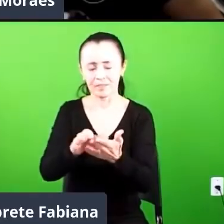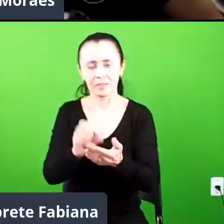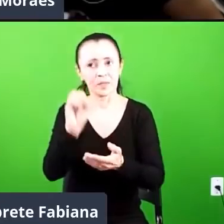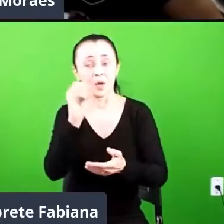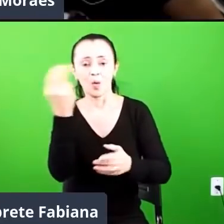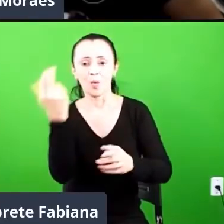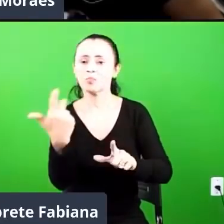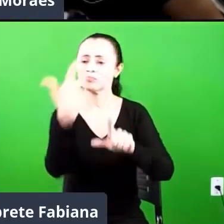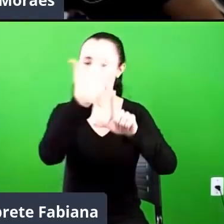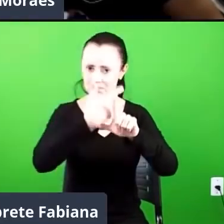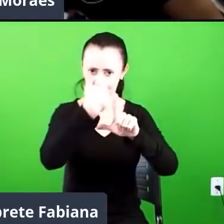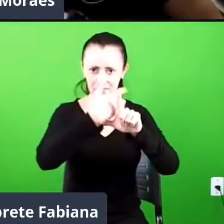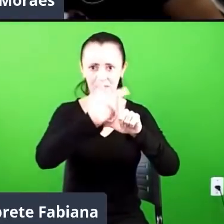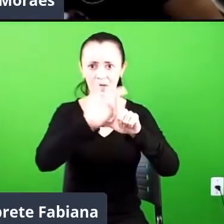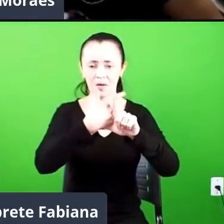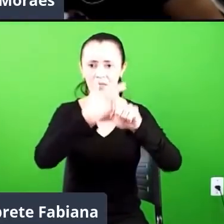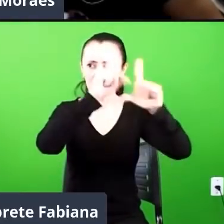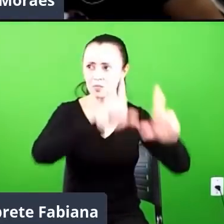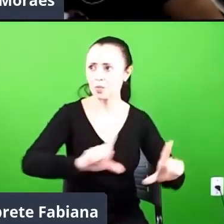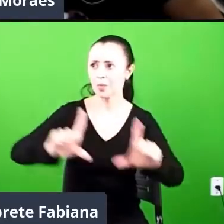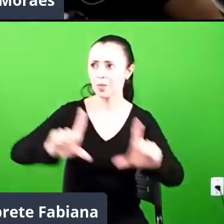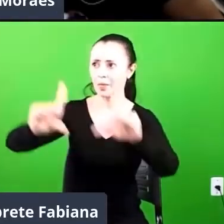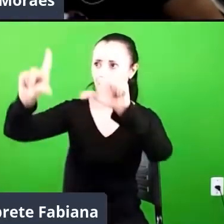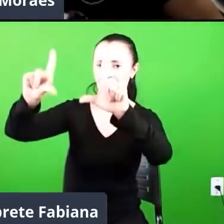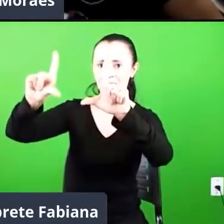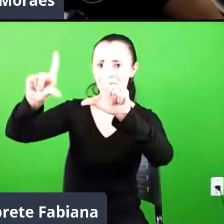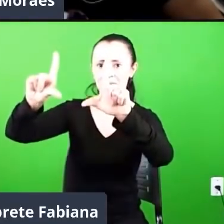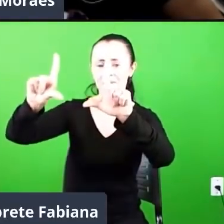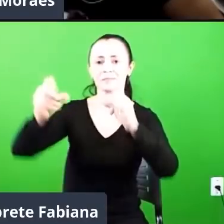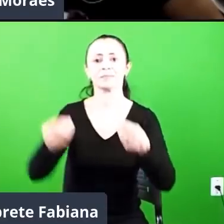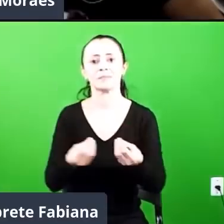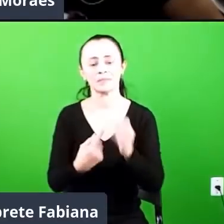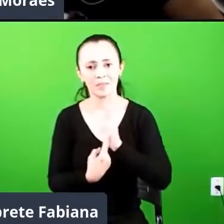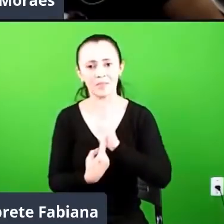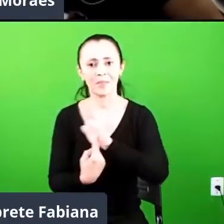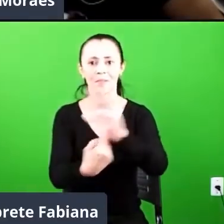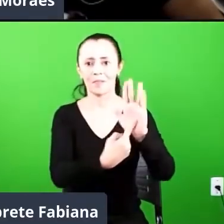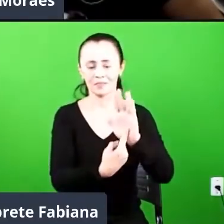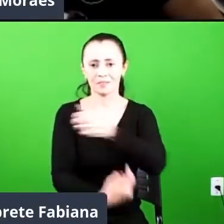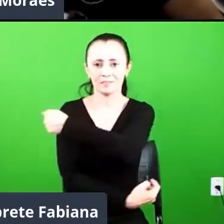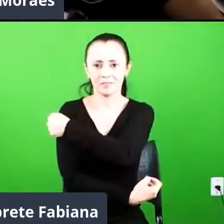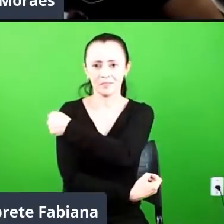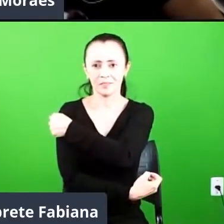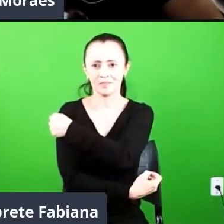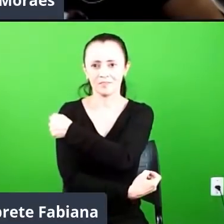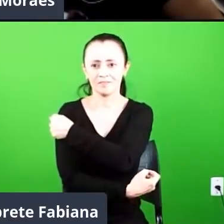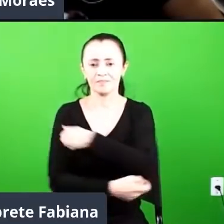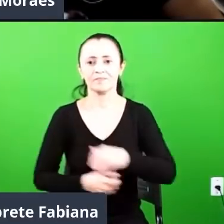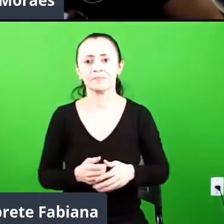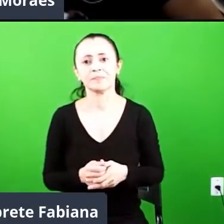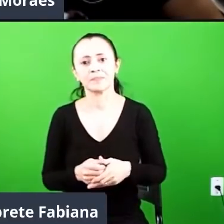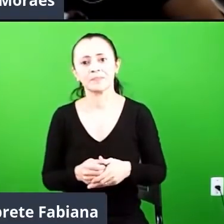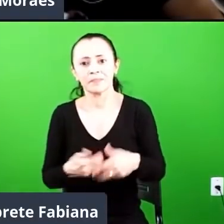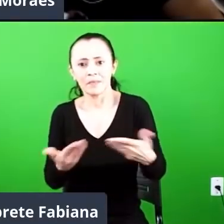aulas, né, e a TV entrega para os alunos aquela aula. Então, eu acabo